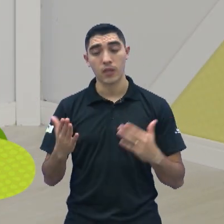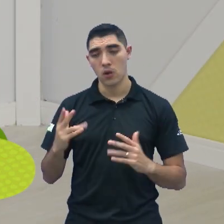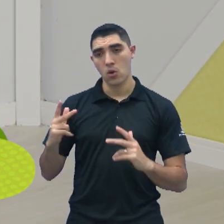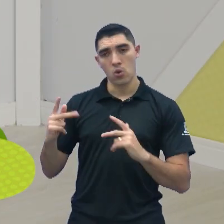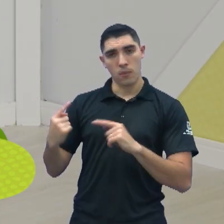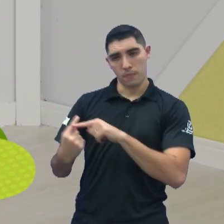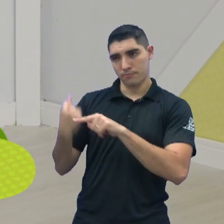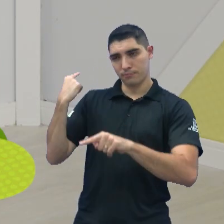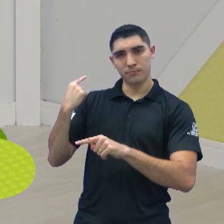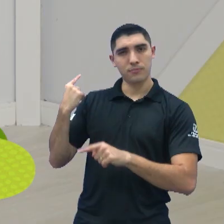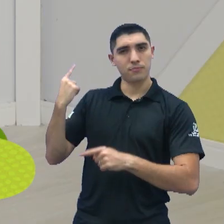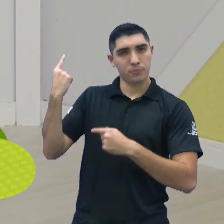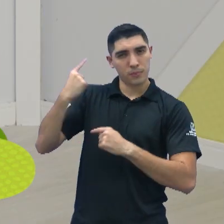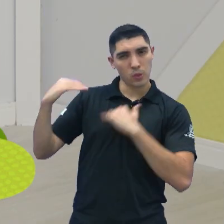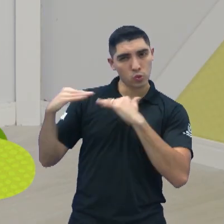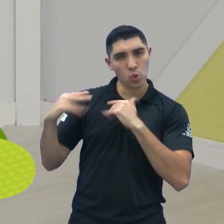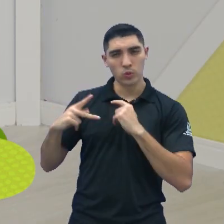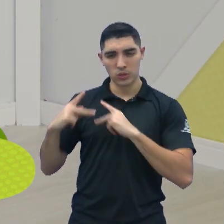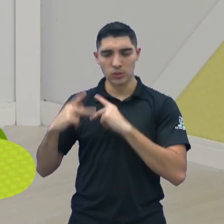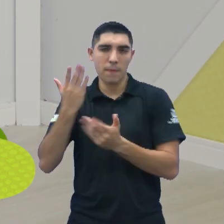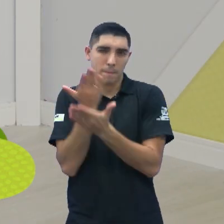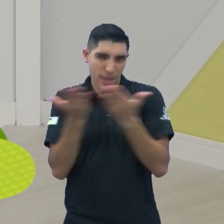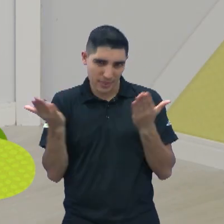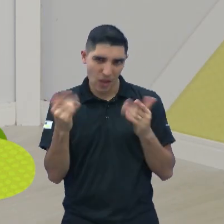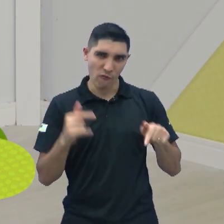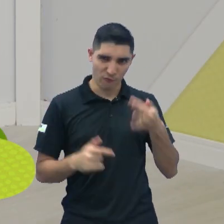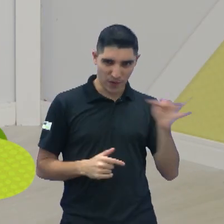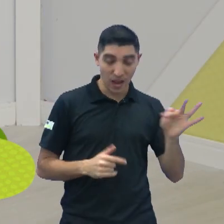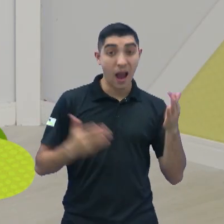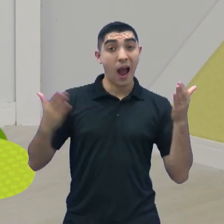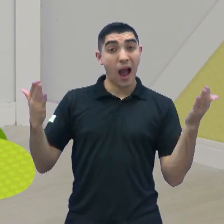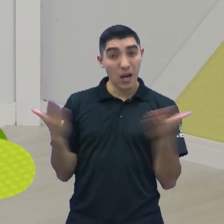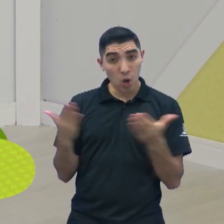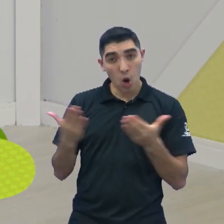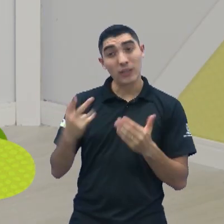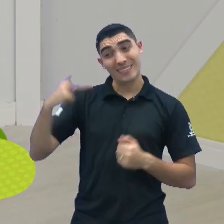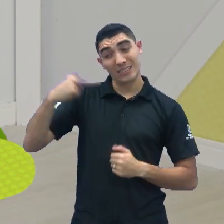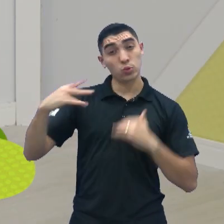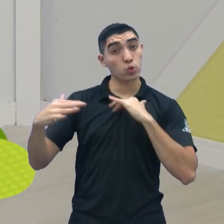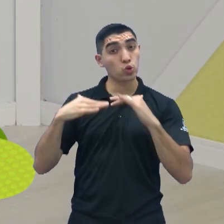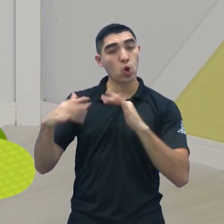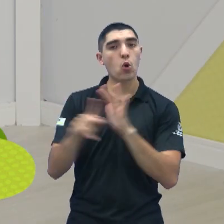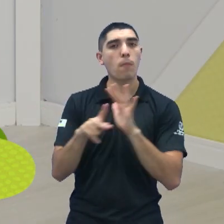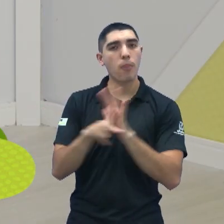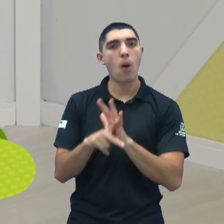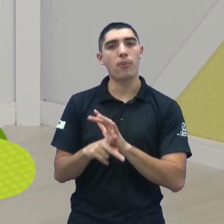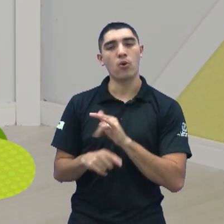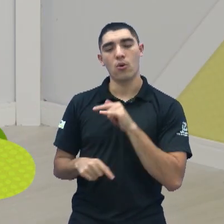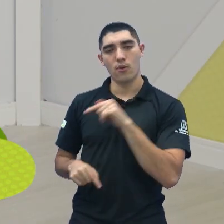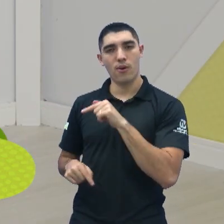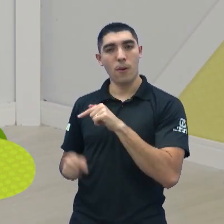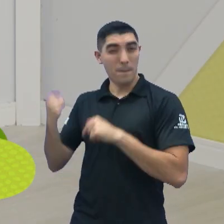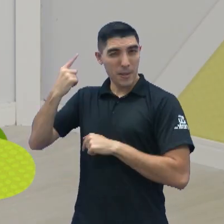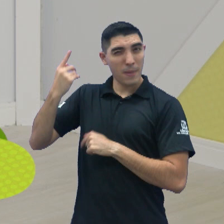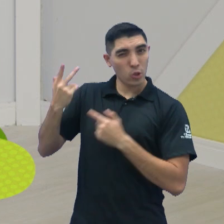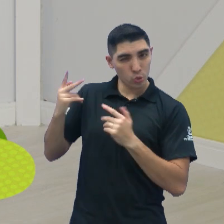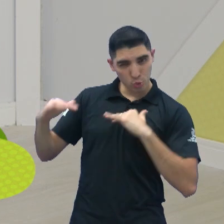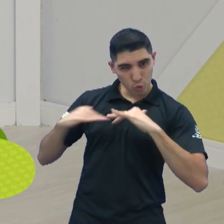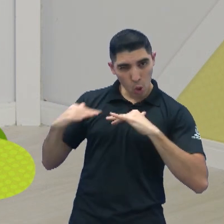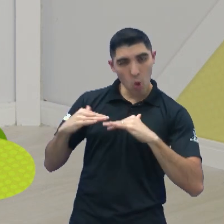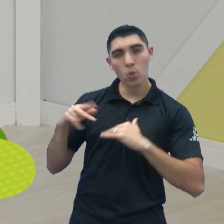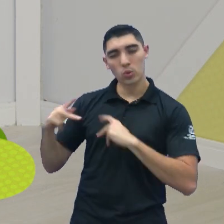classificação, venceu o Franca e agora vai enfrentar o Corinthians, que também perdeu na fase de classificação, só que jogando aqui na Farmaconde Arena, quem sabe o São